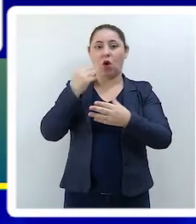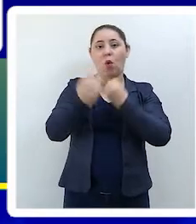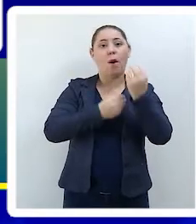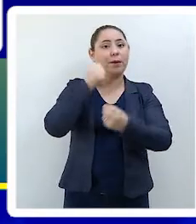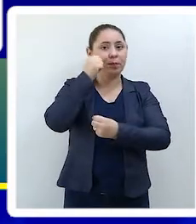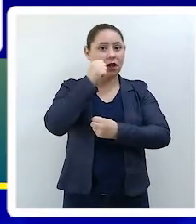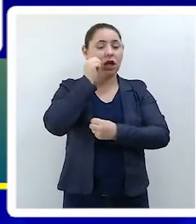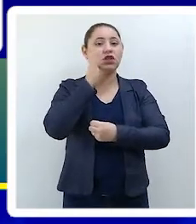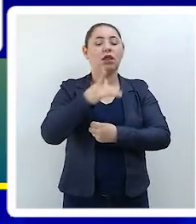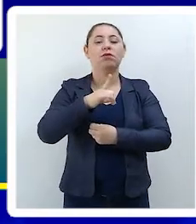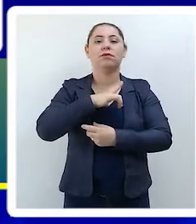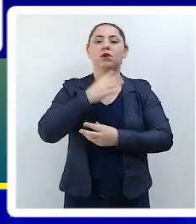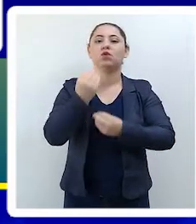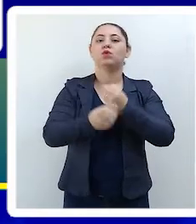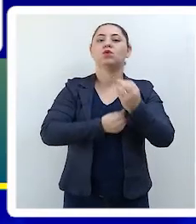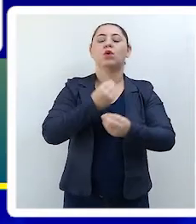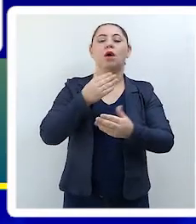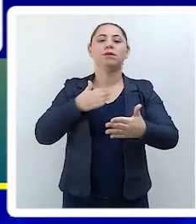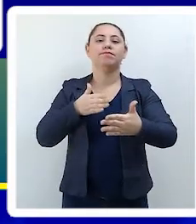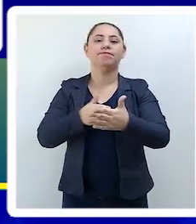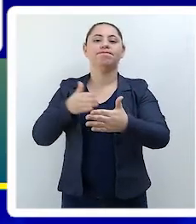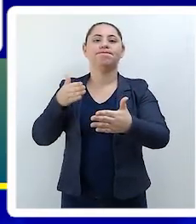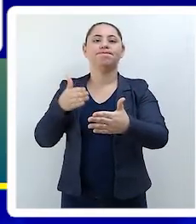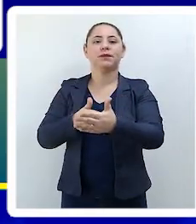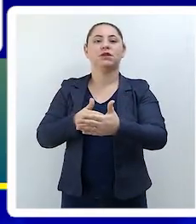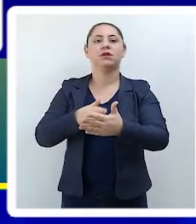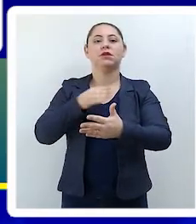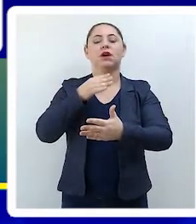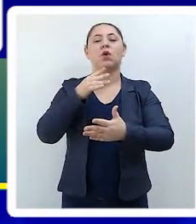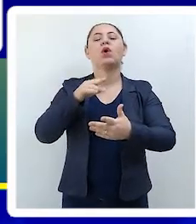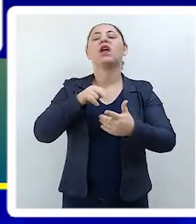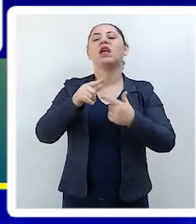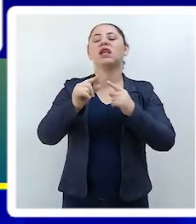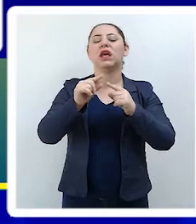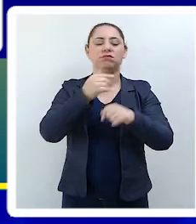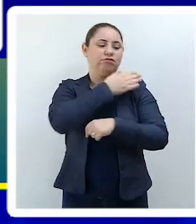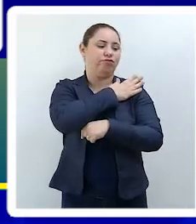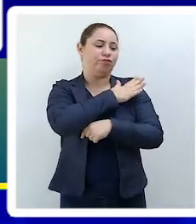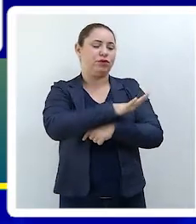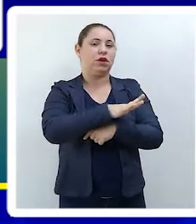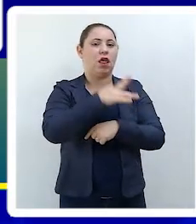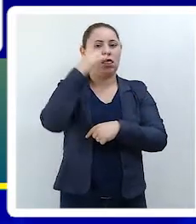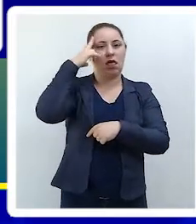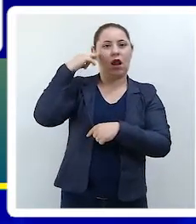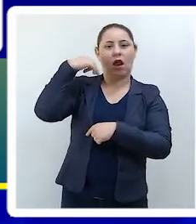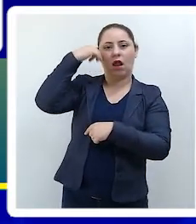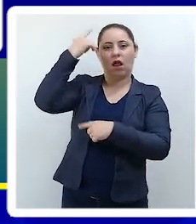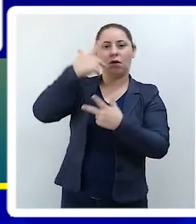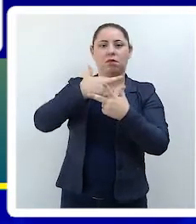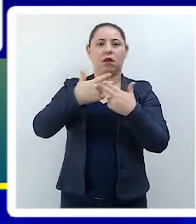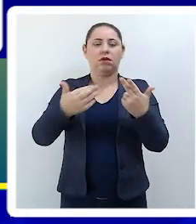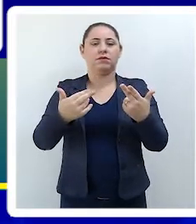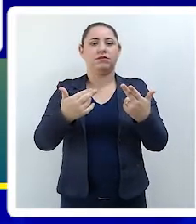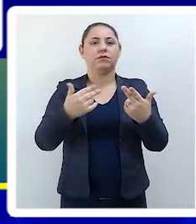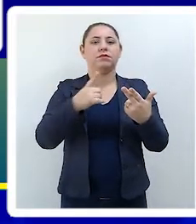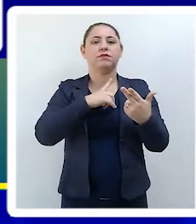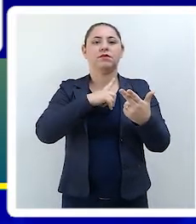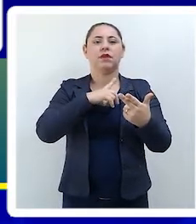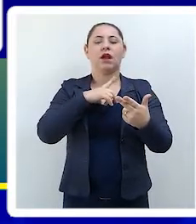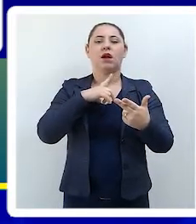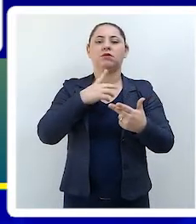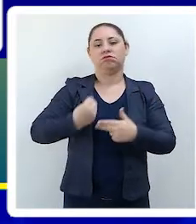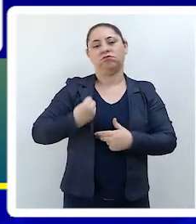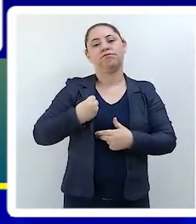ela tem como mulher, ela também tem a barreira da discriminação racial, que nós temos, infelizmente,